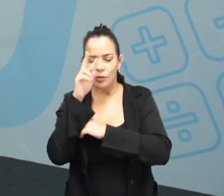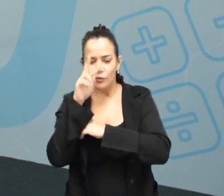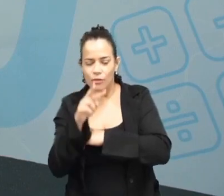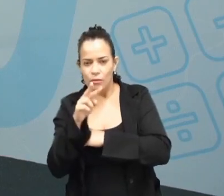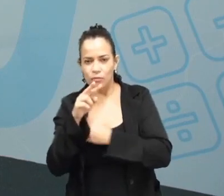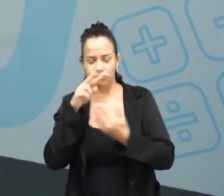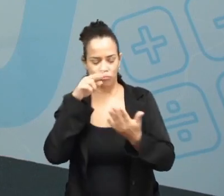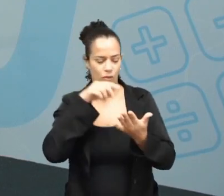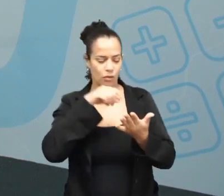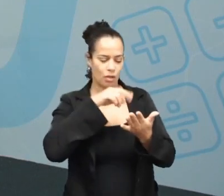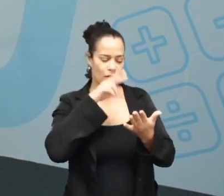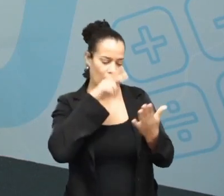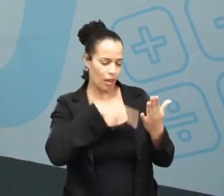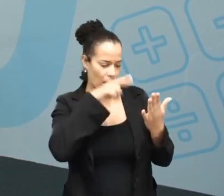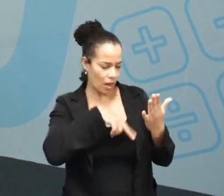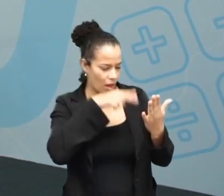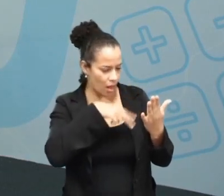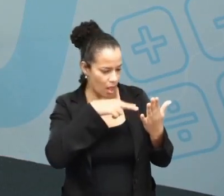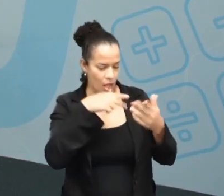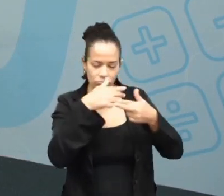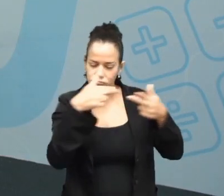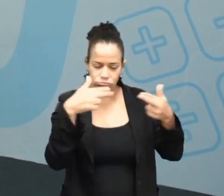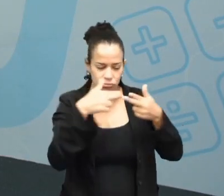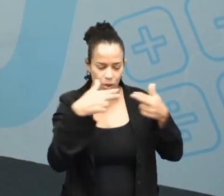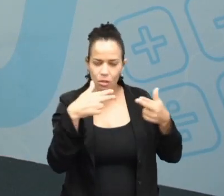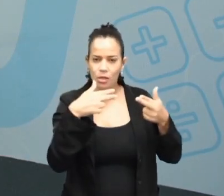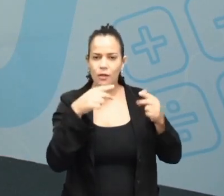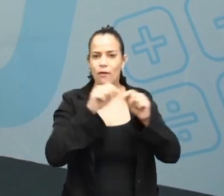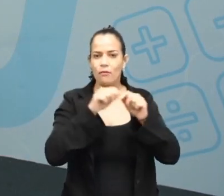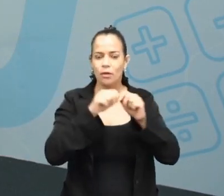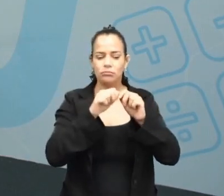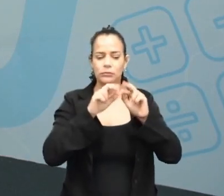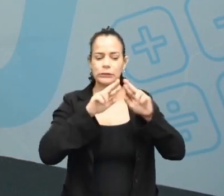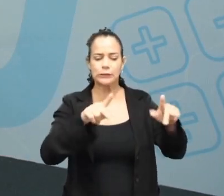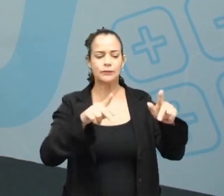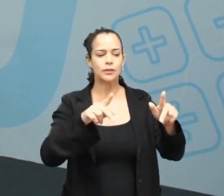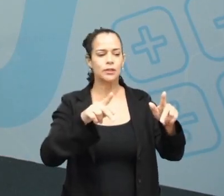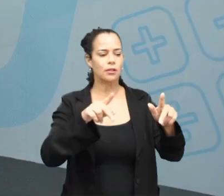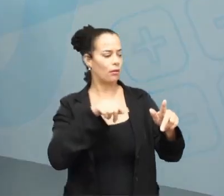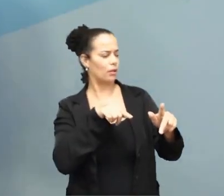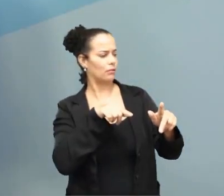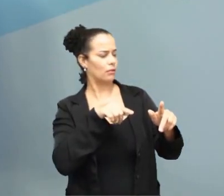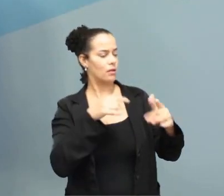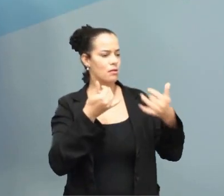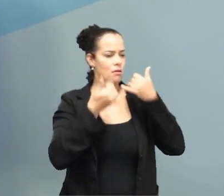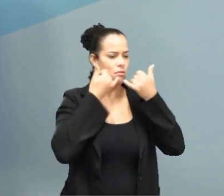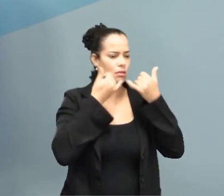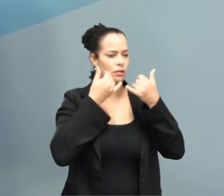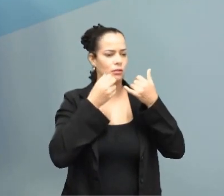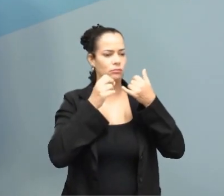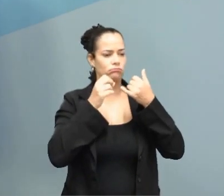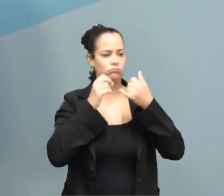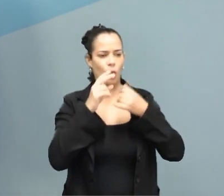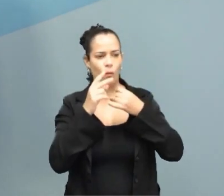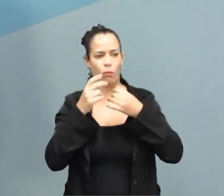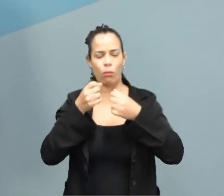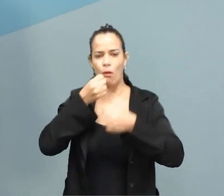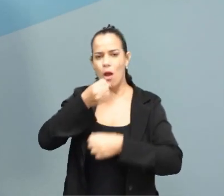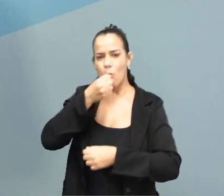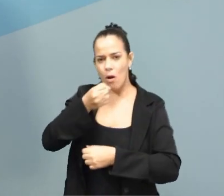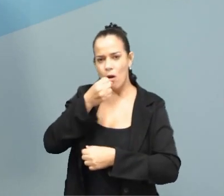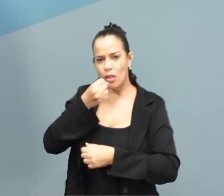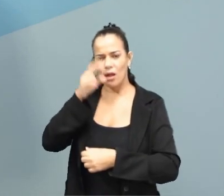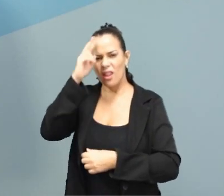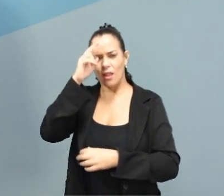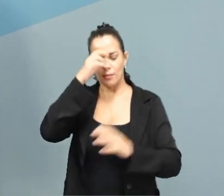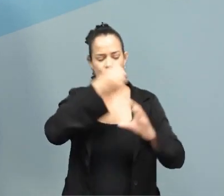assistindo, lendo alguma coisa, tenta diferenciar. Eita, será que é notícia? Será que é reportagem? Lembra das características